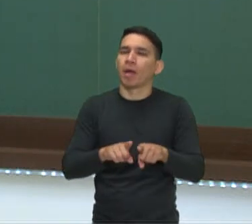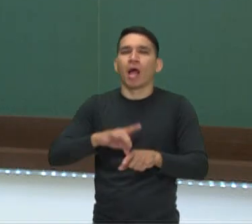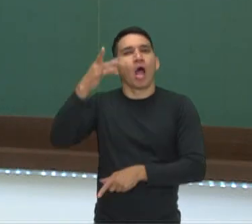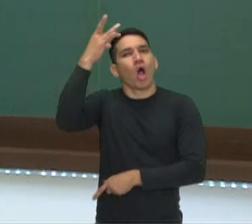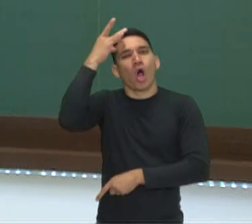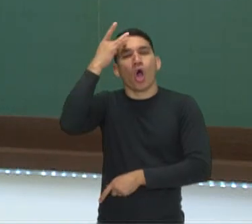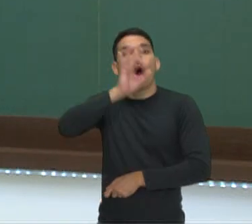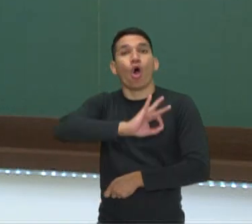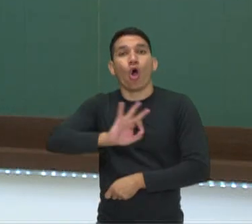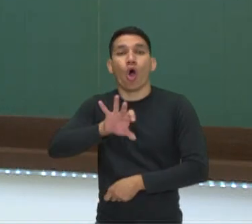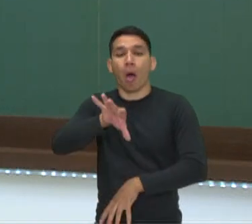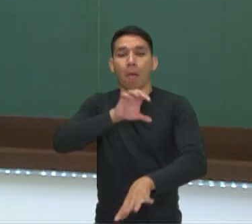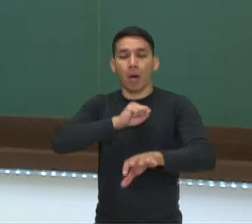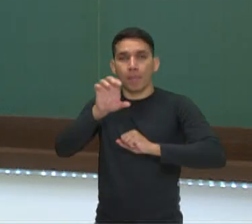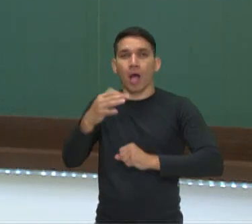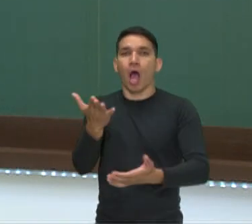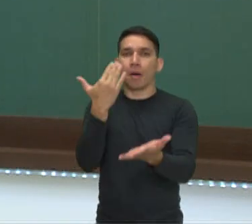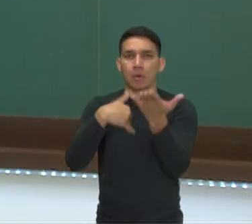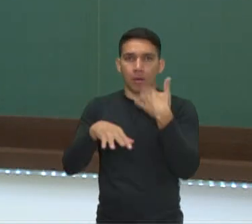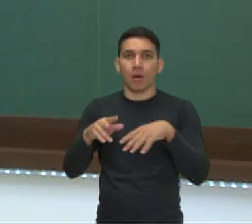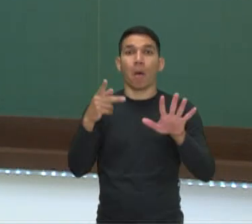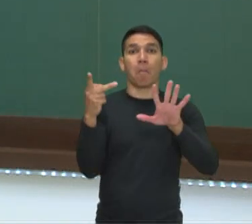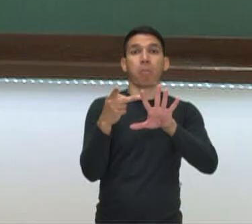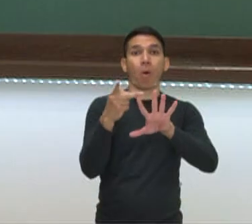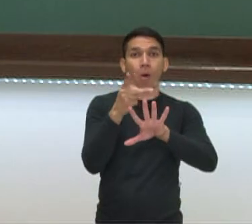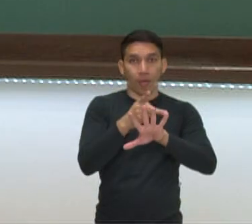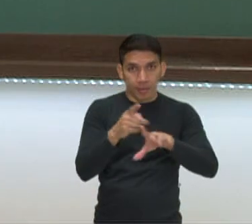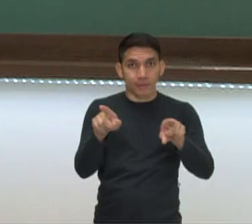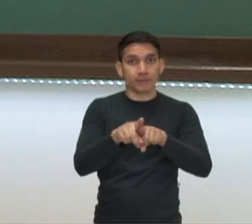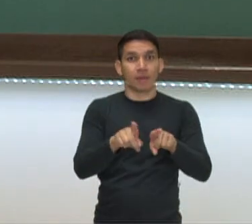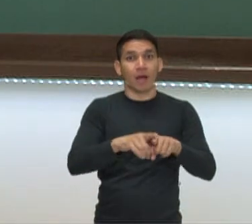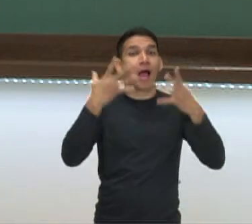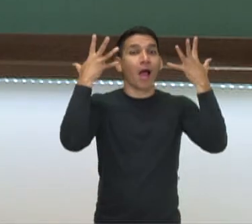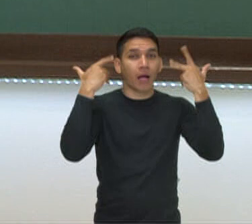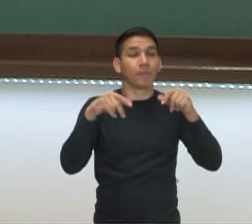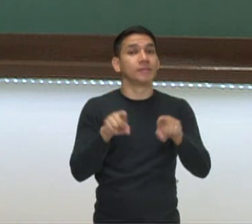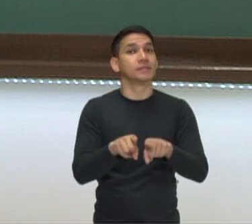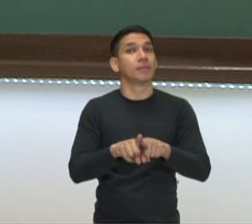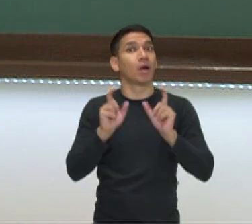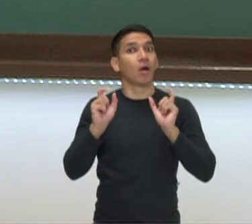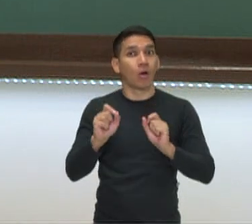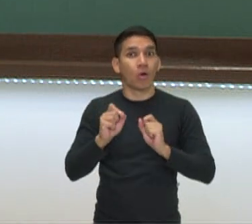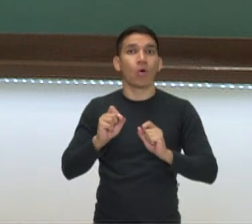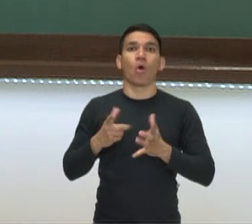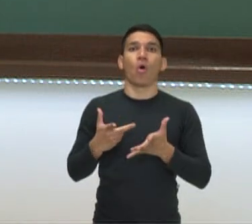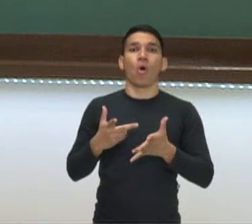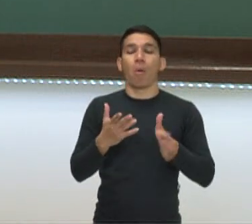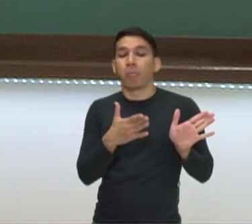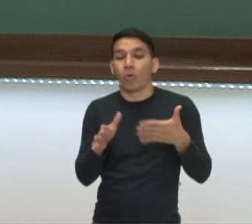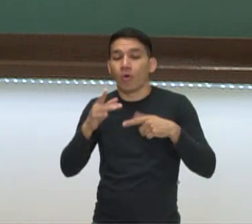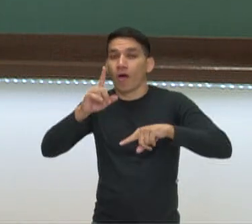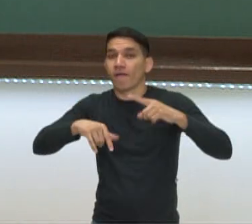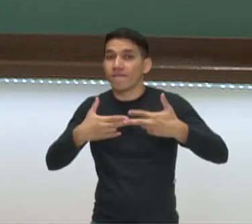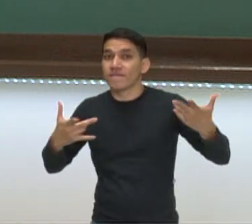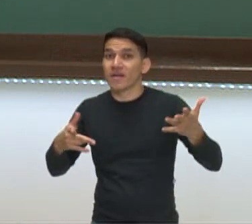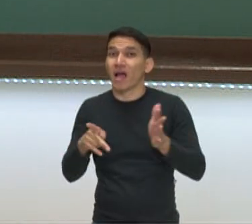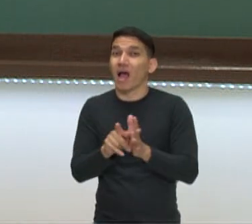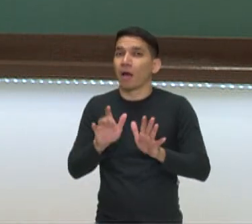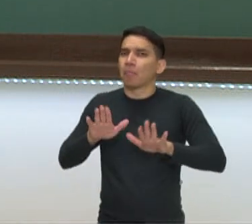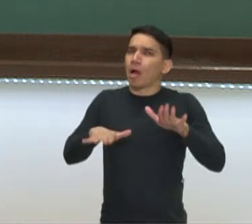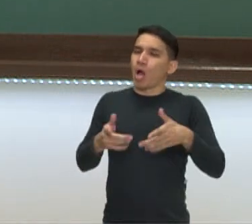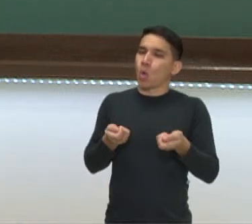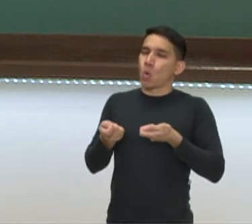de proteínas, de proteína animal e também moderação nos produtos lácteos, tá? Nos